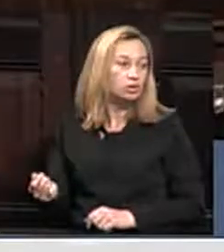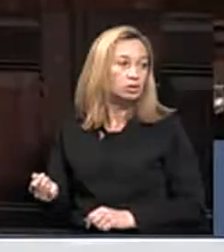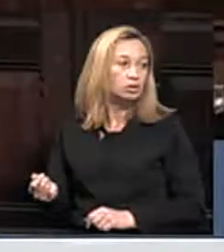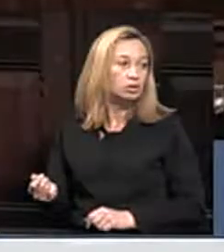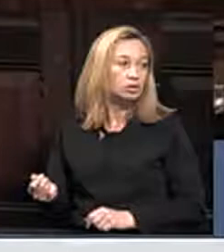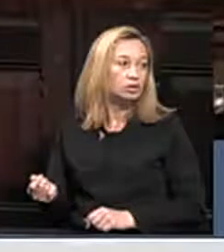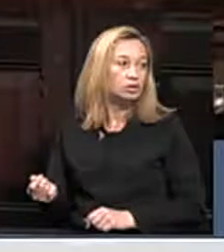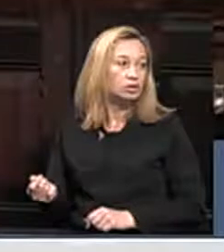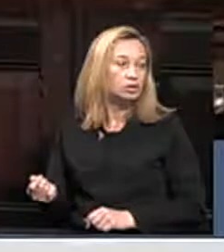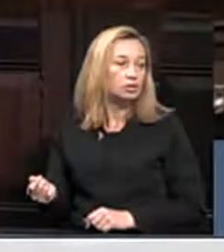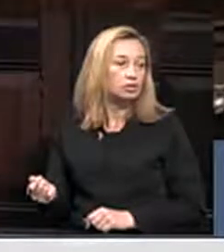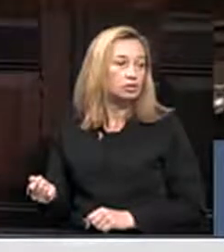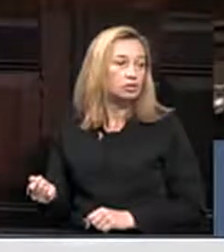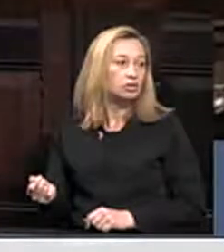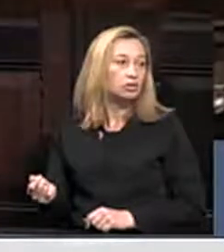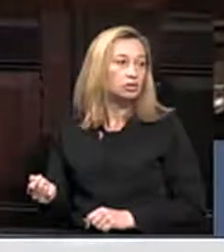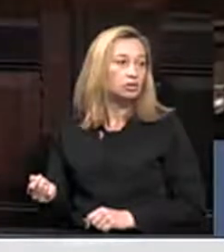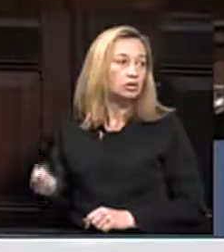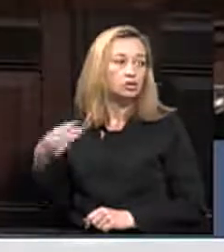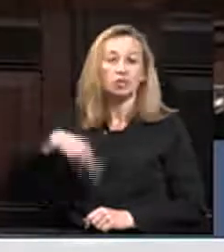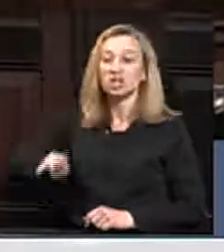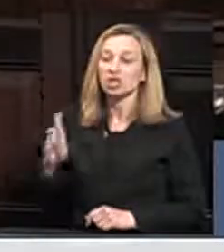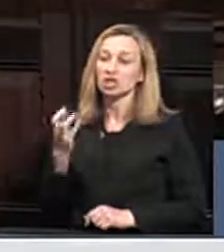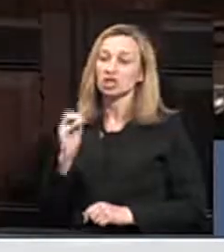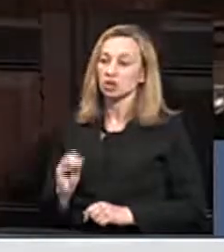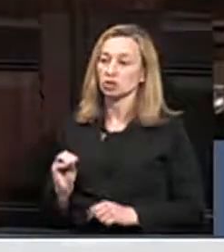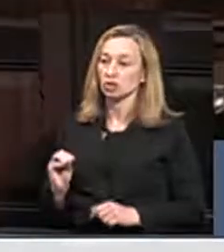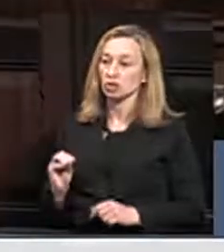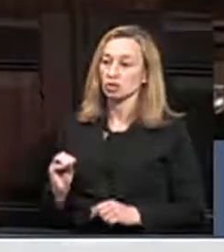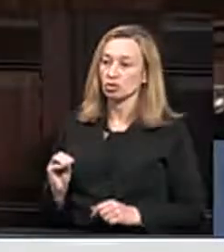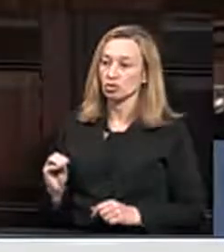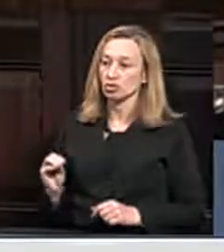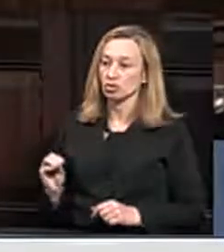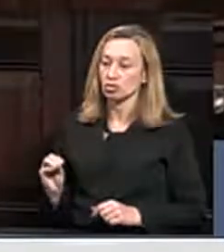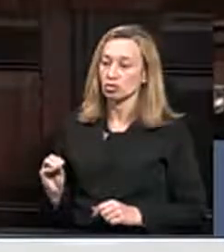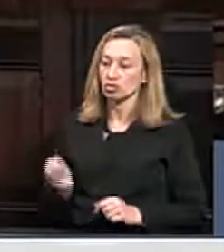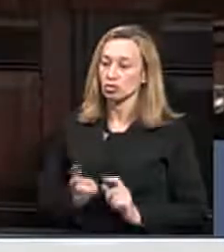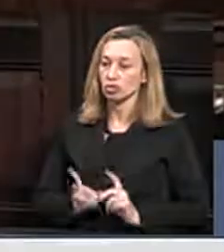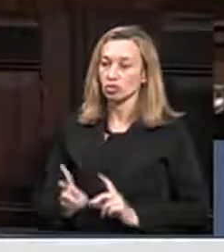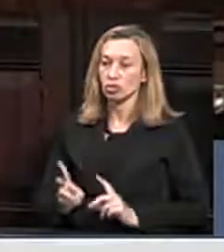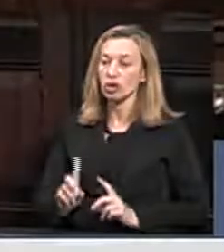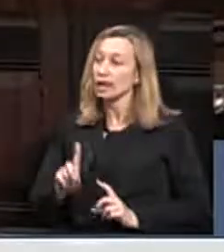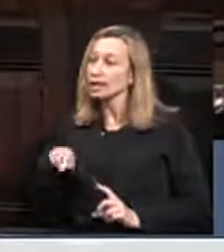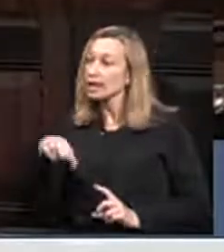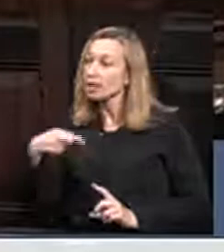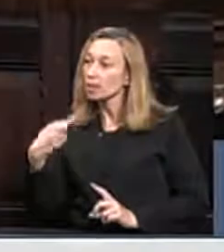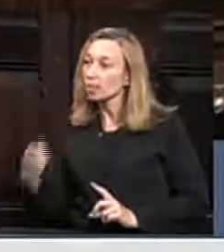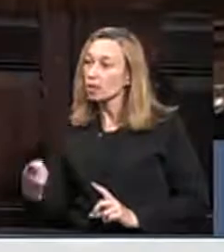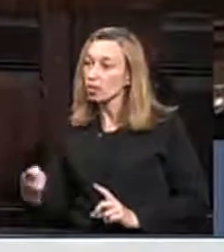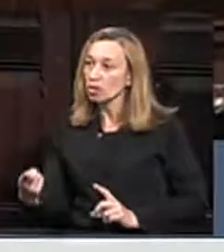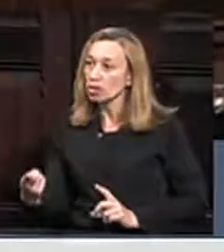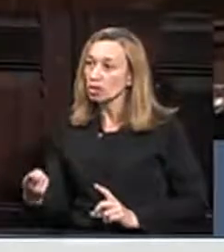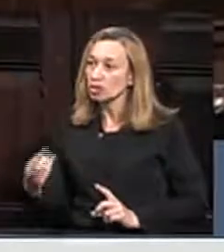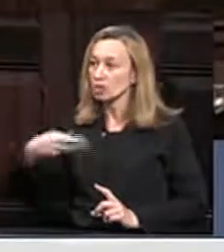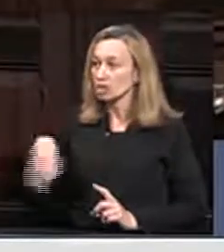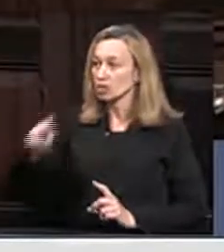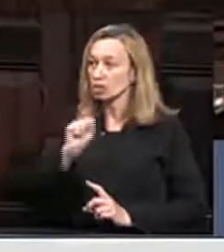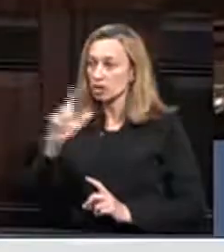ficou o ministro Aloysio Nunes. Depois fez a convenção nacional.